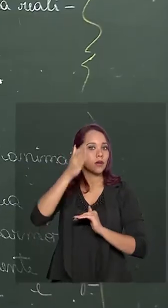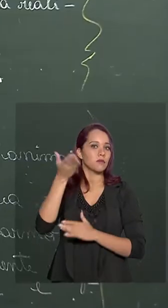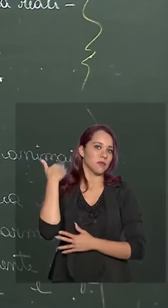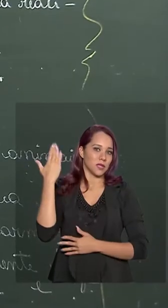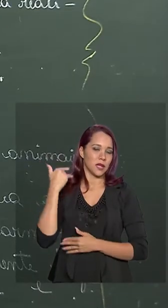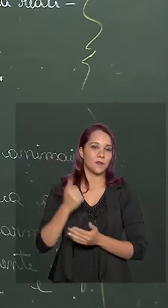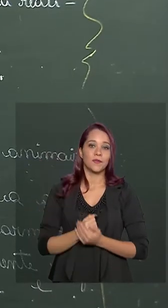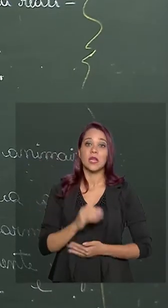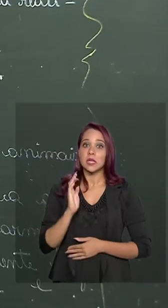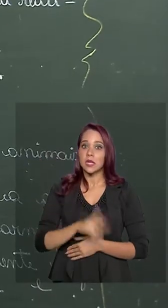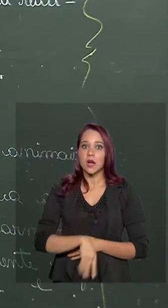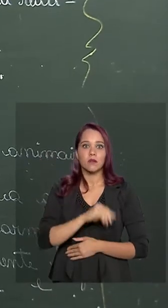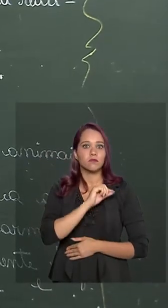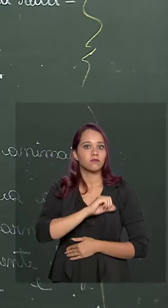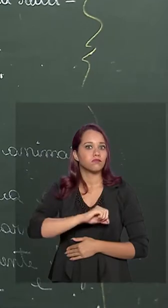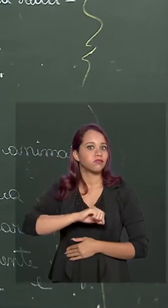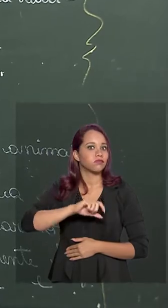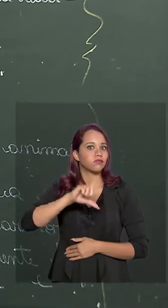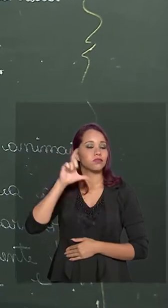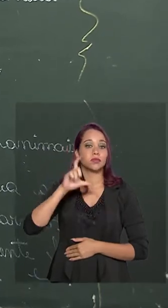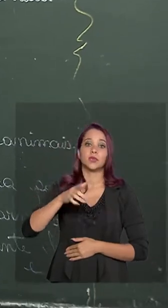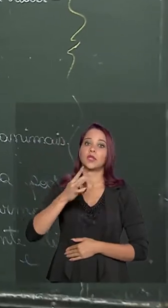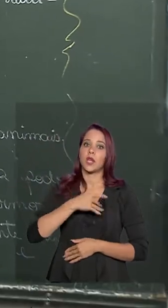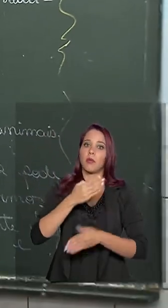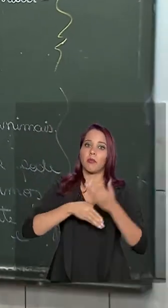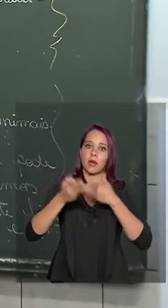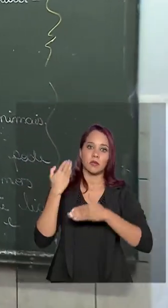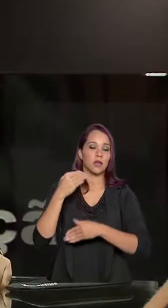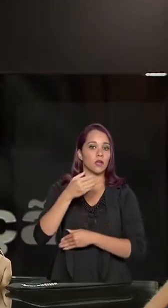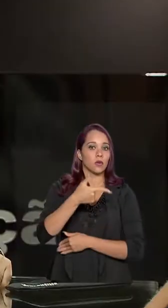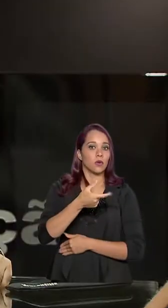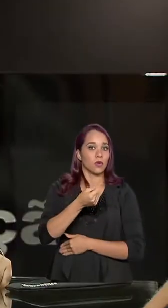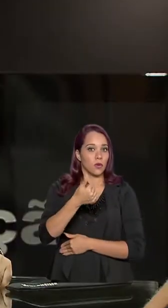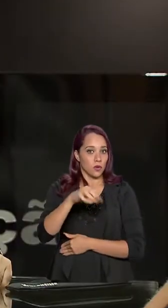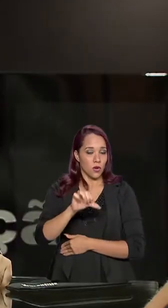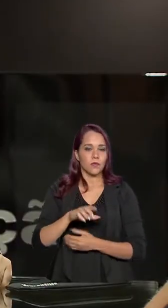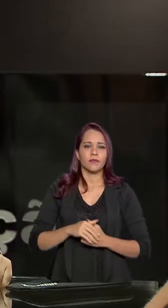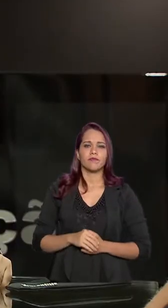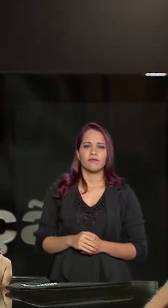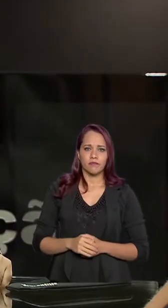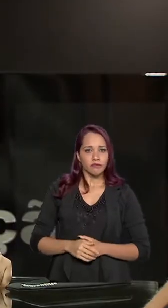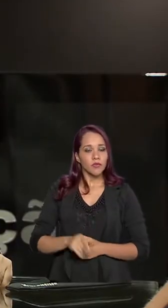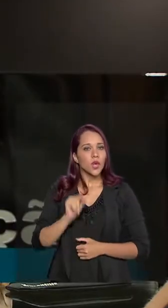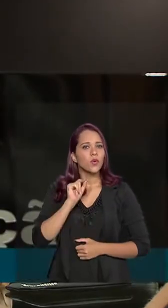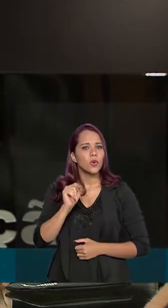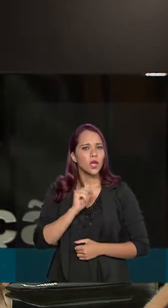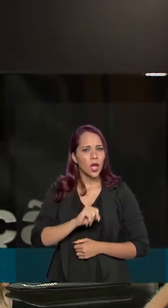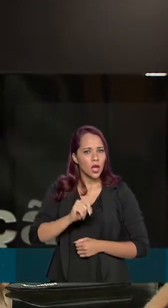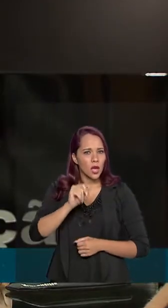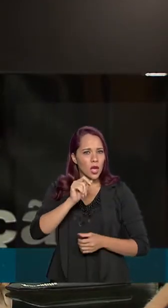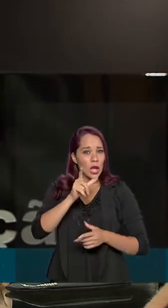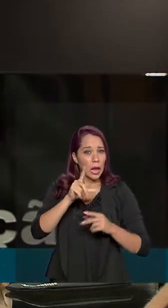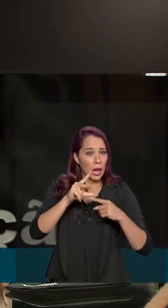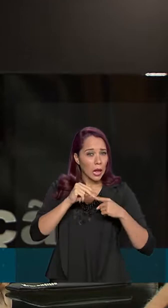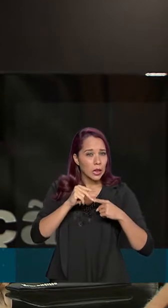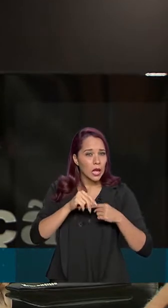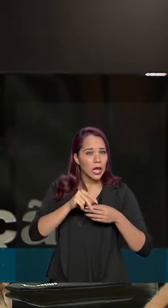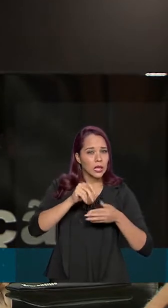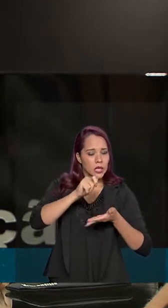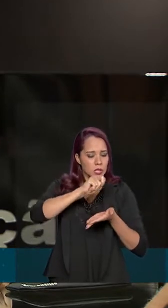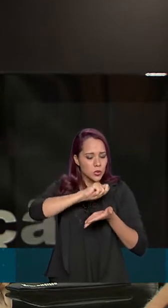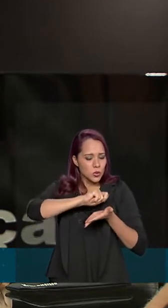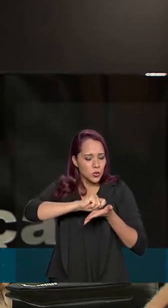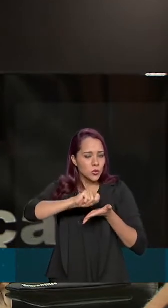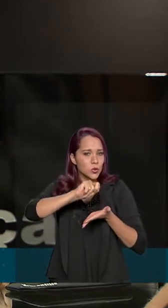É o maior aumento em reais desde 2009. Quem segura na caneta para ensinar uma criança a ler e escrever,